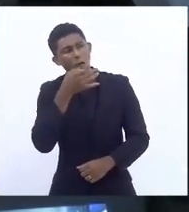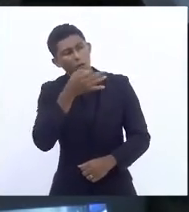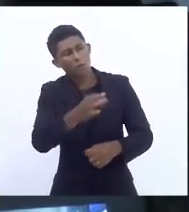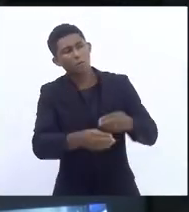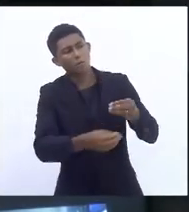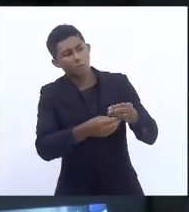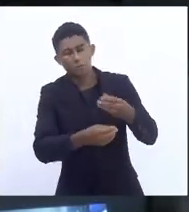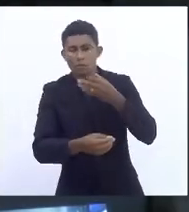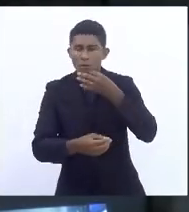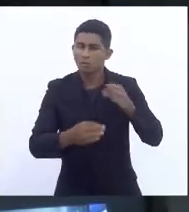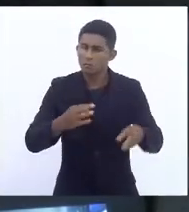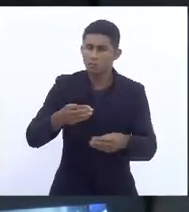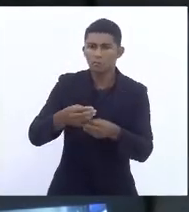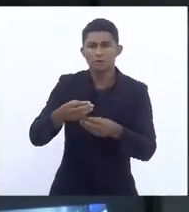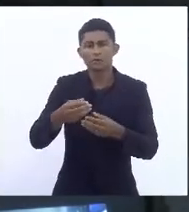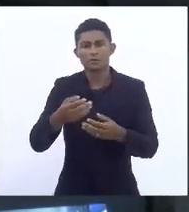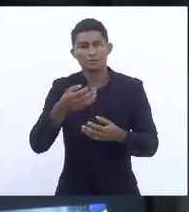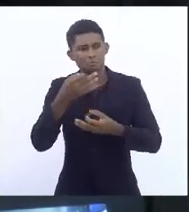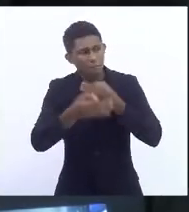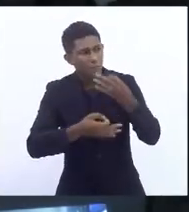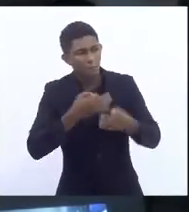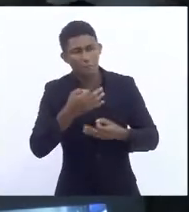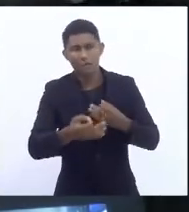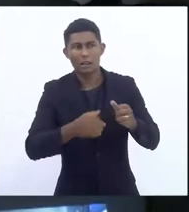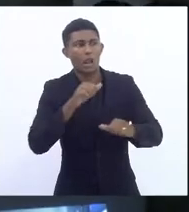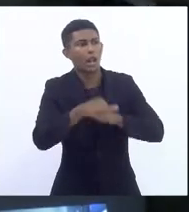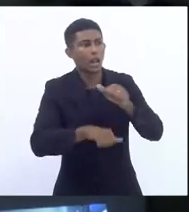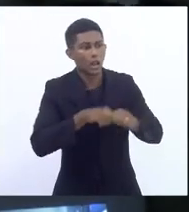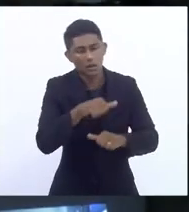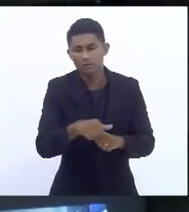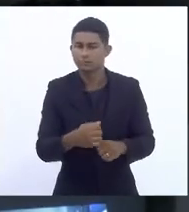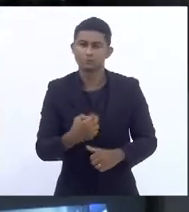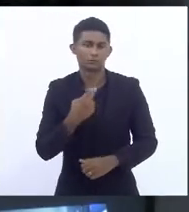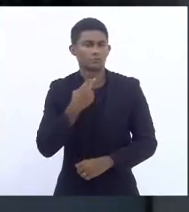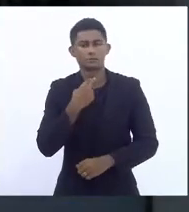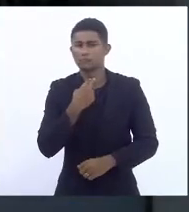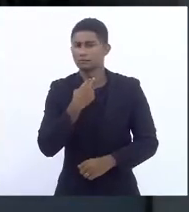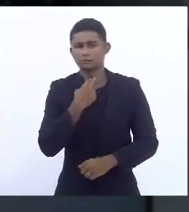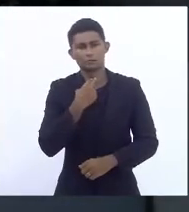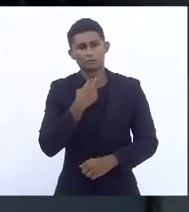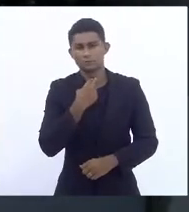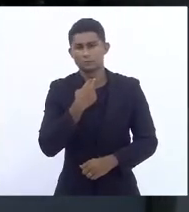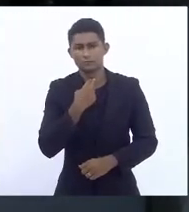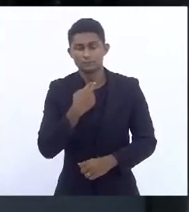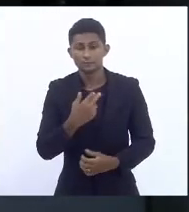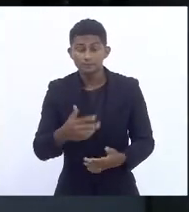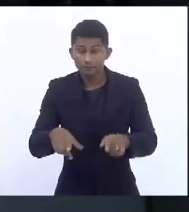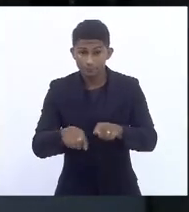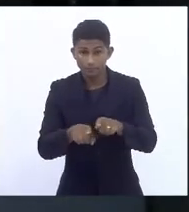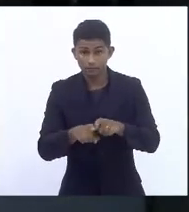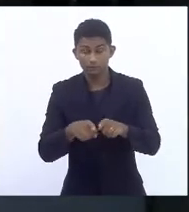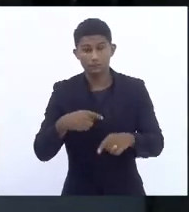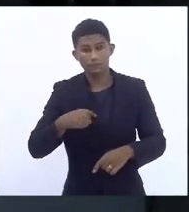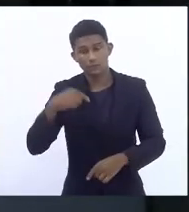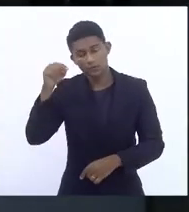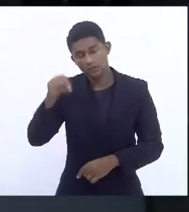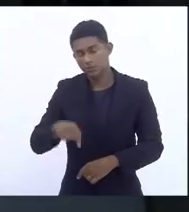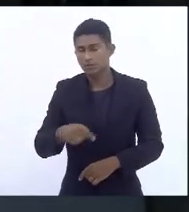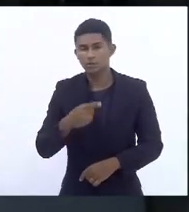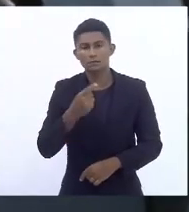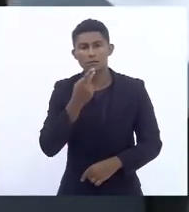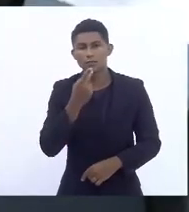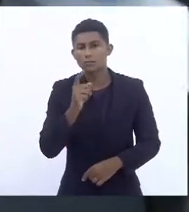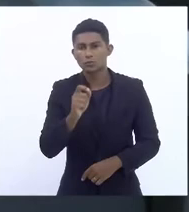não mexa no corpo do convênio. E, ao mesmo tempo, dizia eu aqui para o